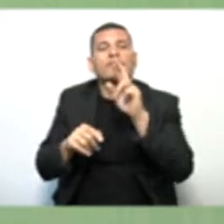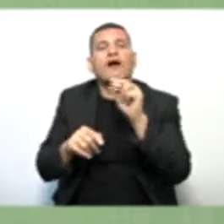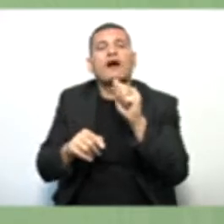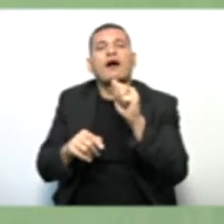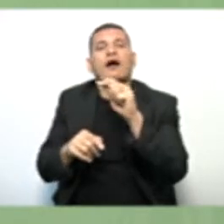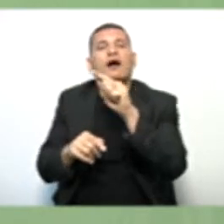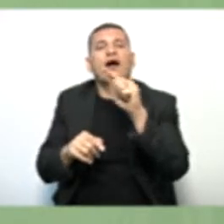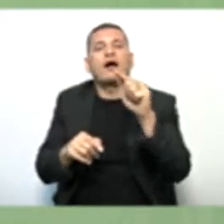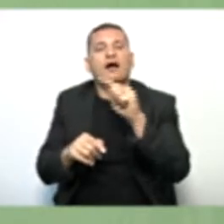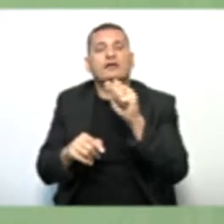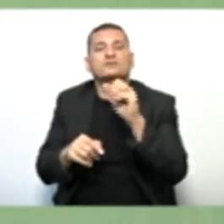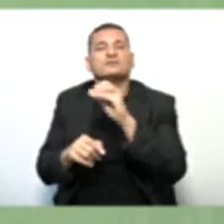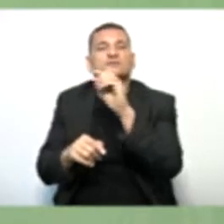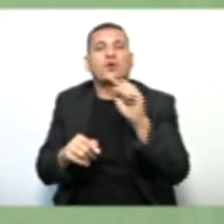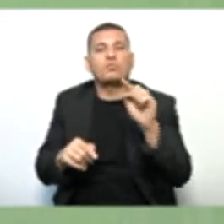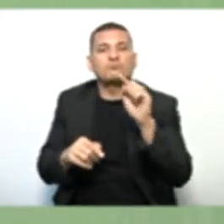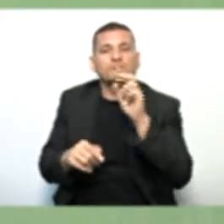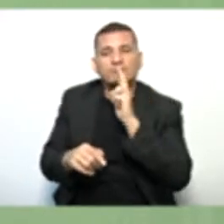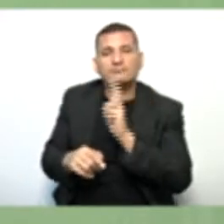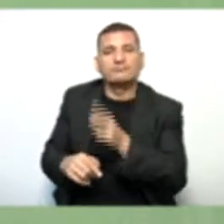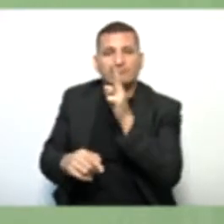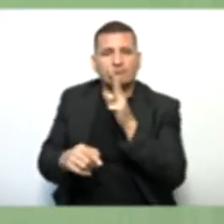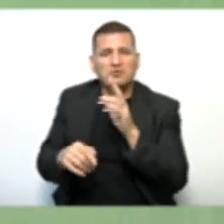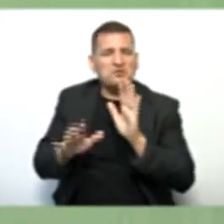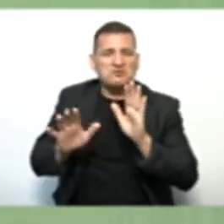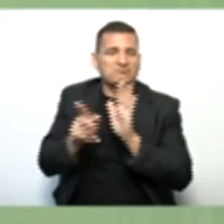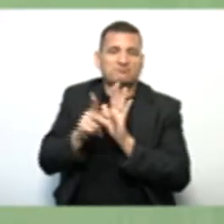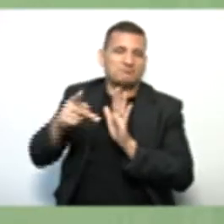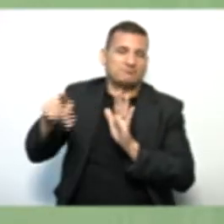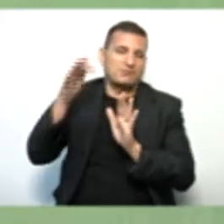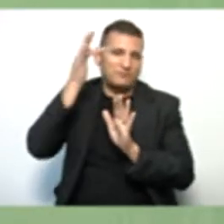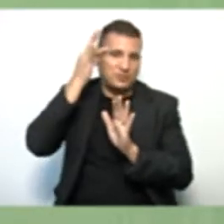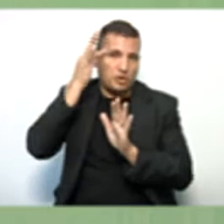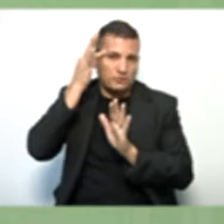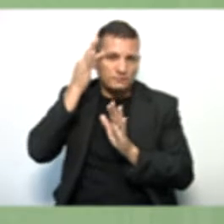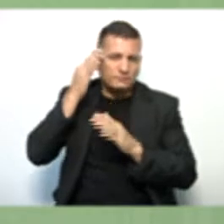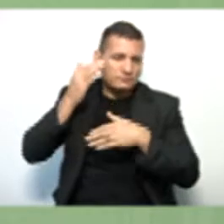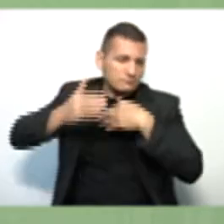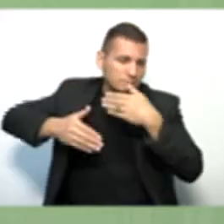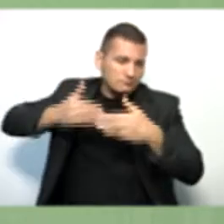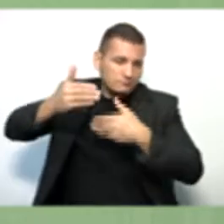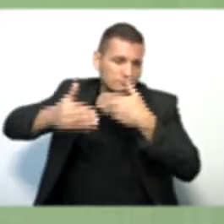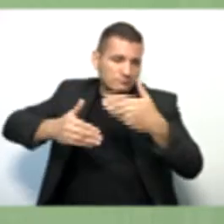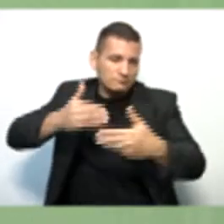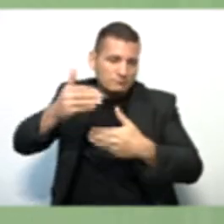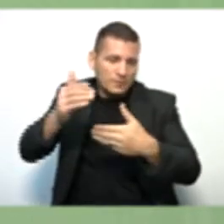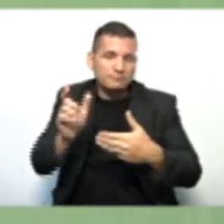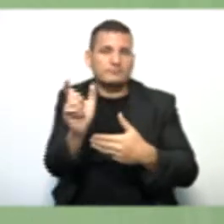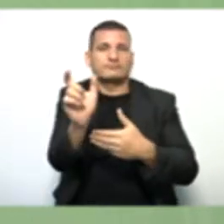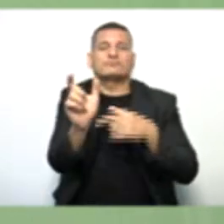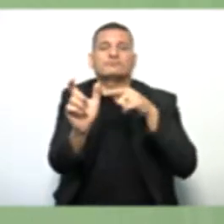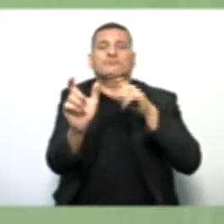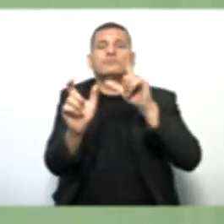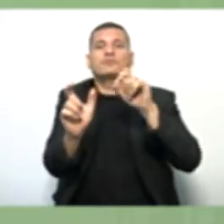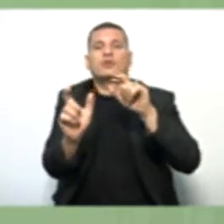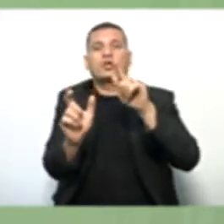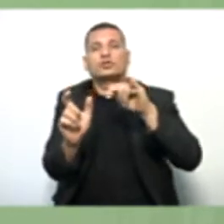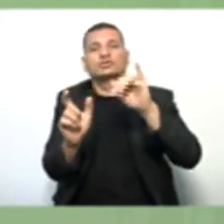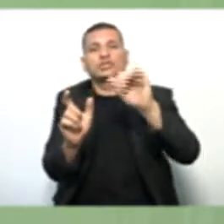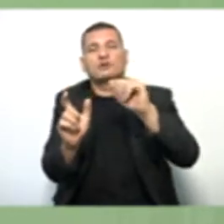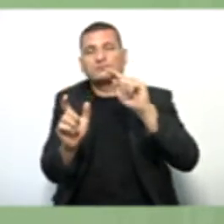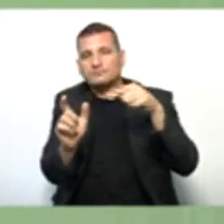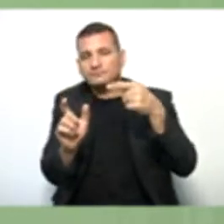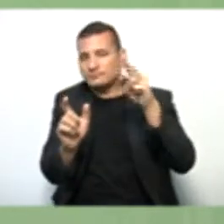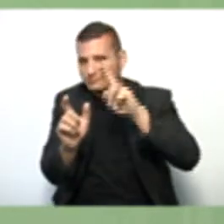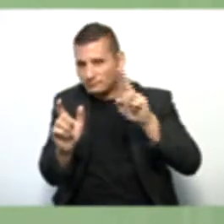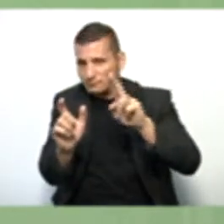filósofo mesmo. O termo lógico só passou a ser utilizado mais tarde, mais adiante, tá bom? Mas na época a parte razão